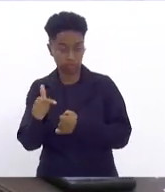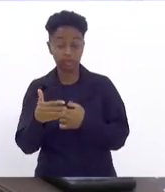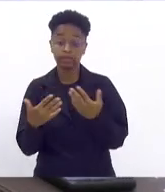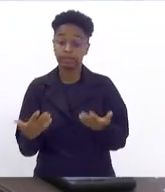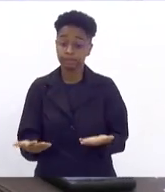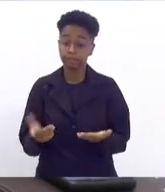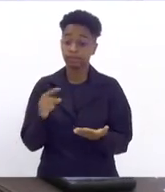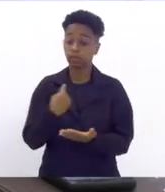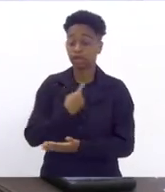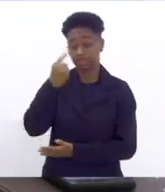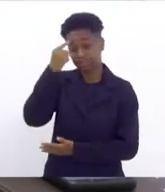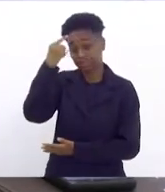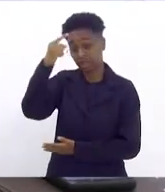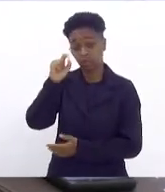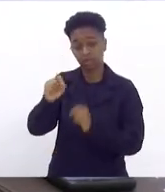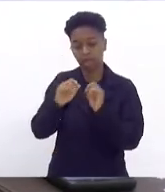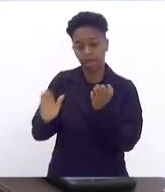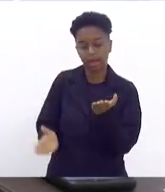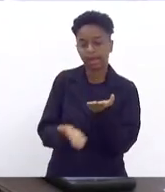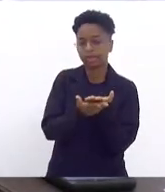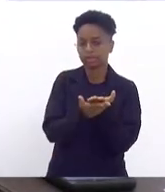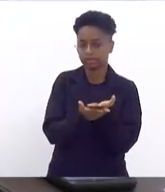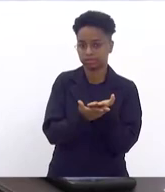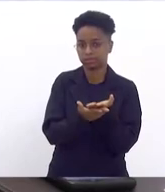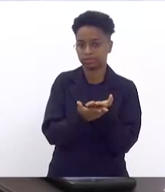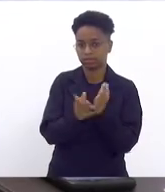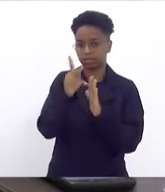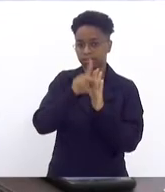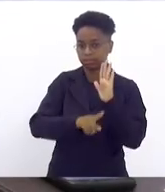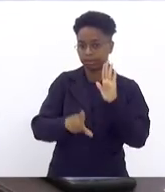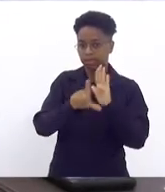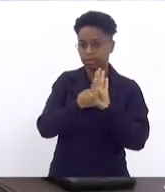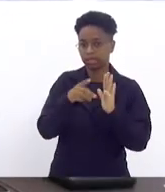nossa ideia é pela anexação ao PL